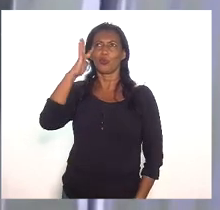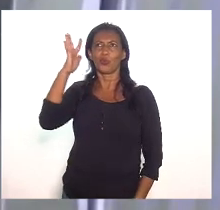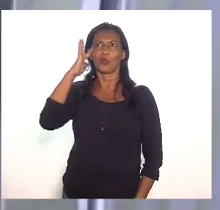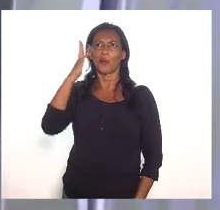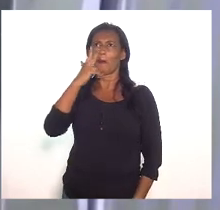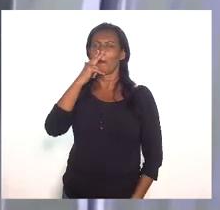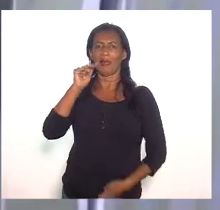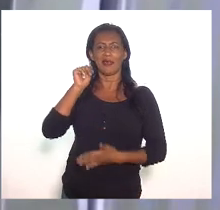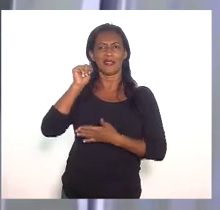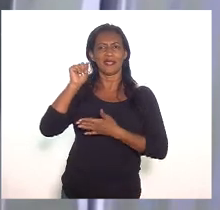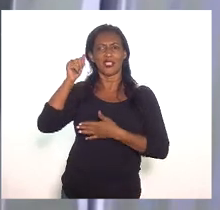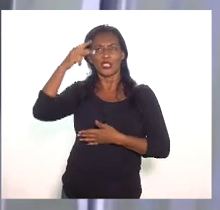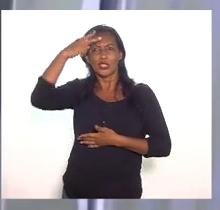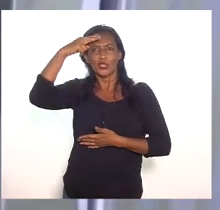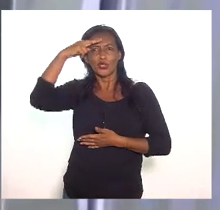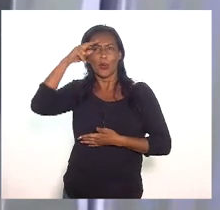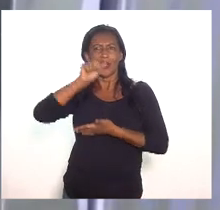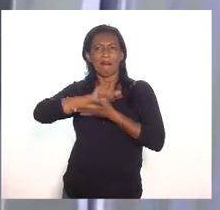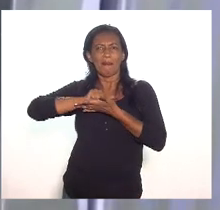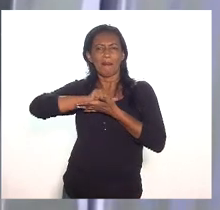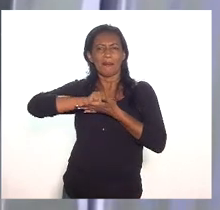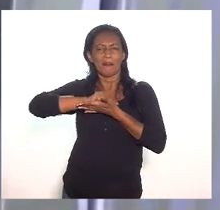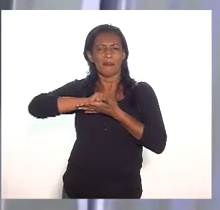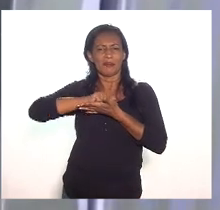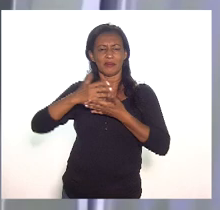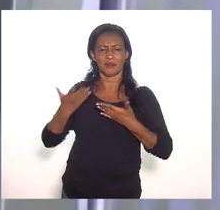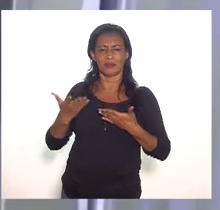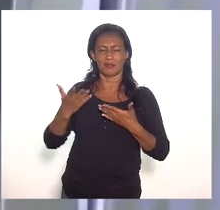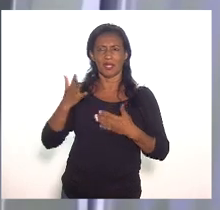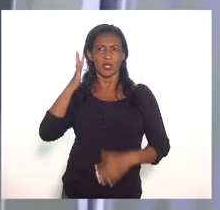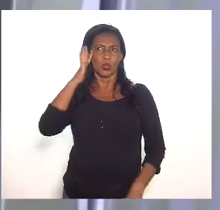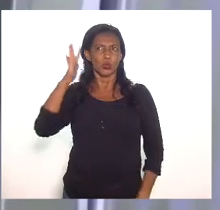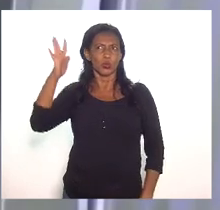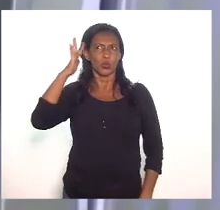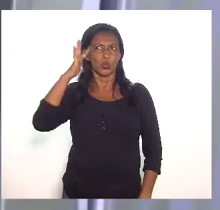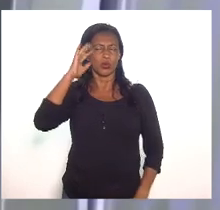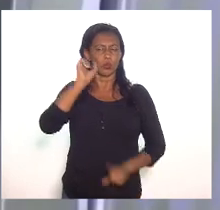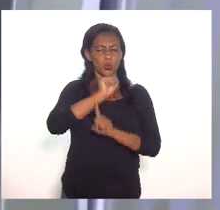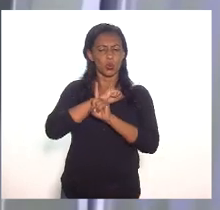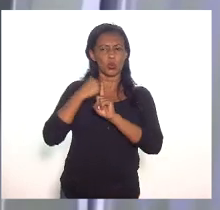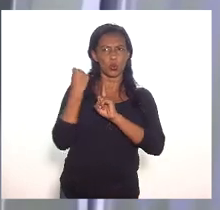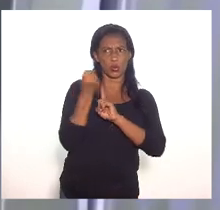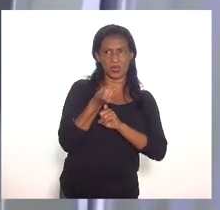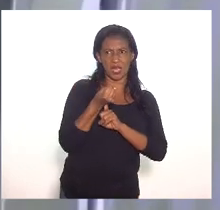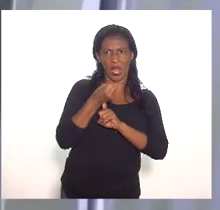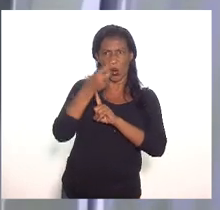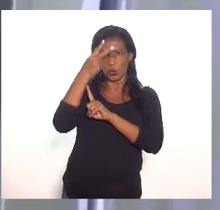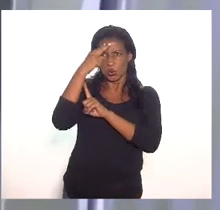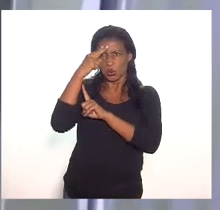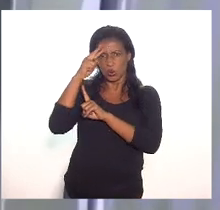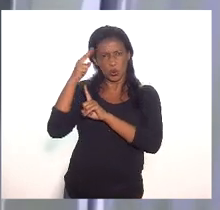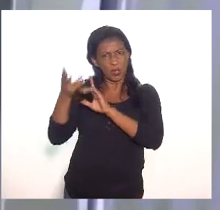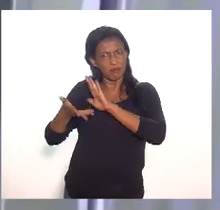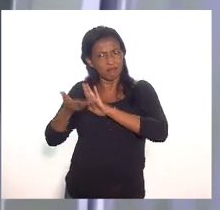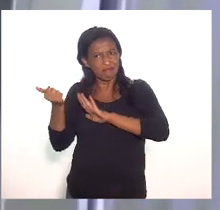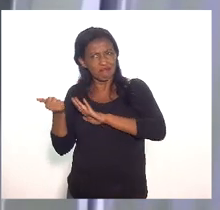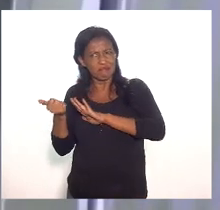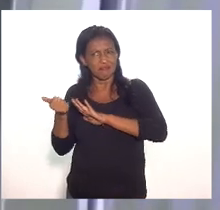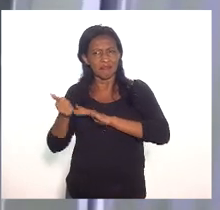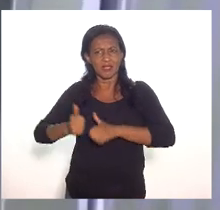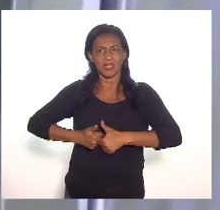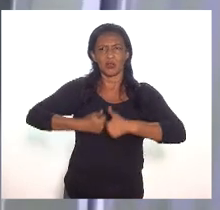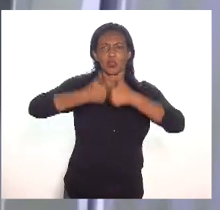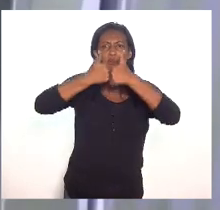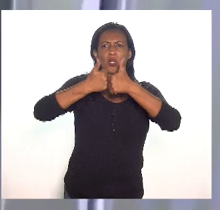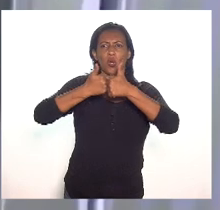histórico ou negação da realidade. Né? Aliás, o ilusionismo social, o apagamento da história e a negação da realidade são os